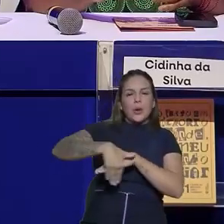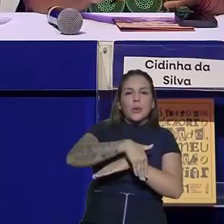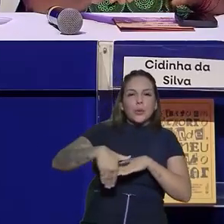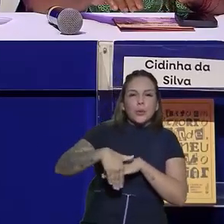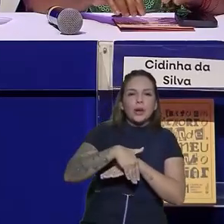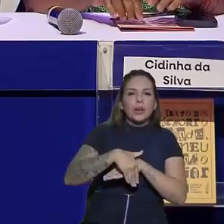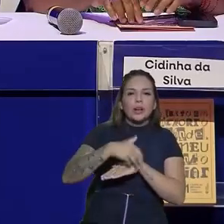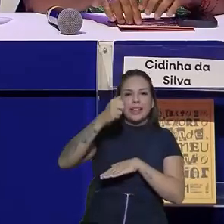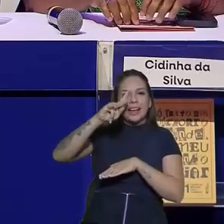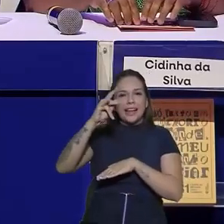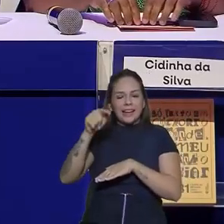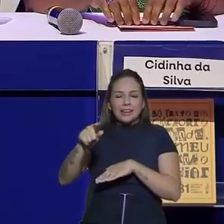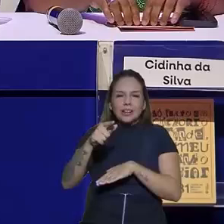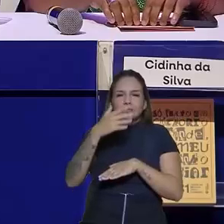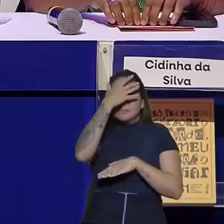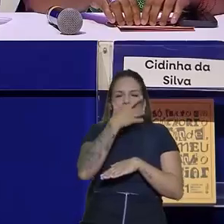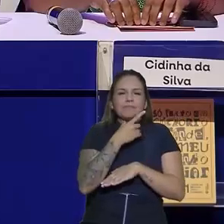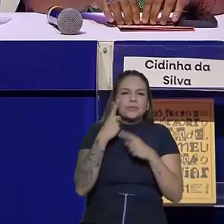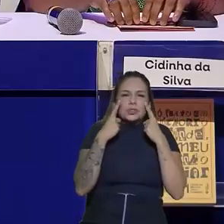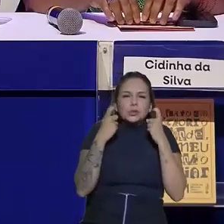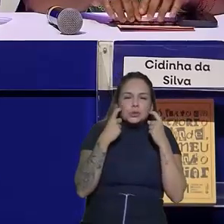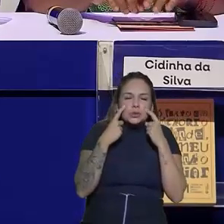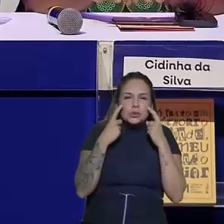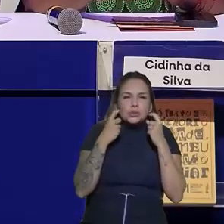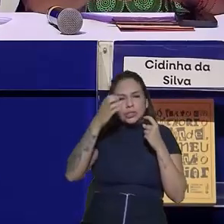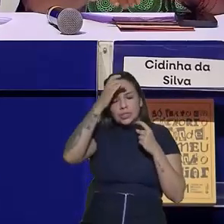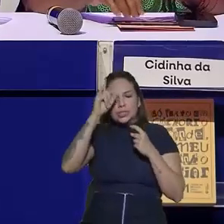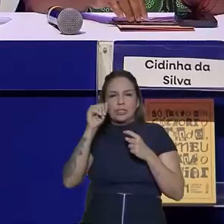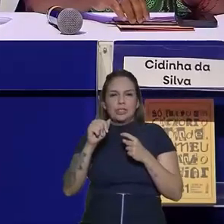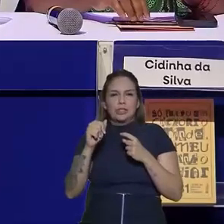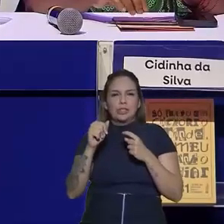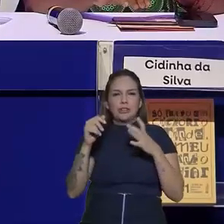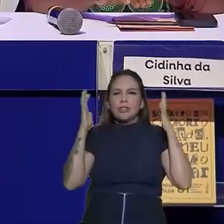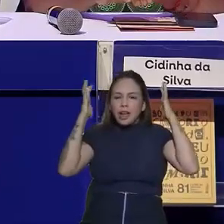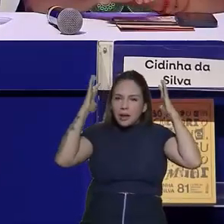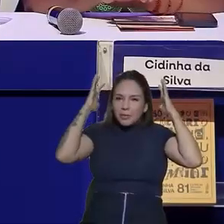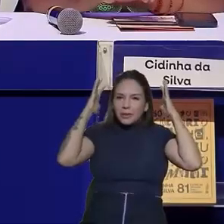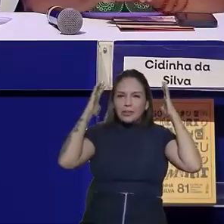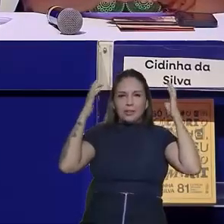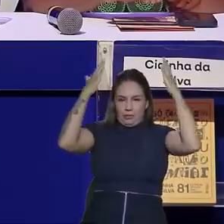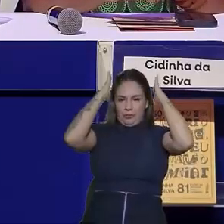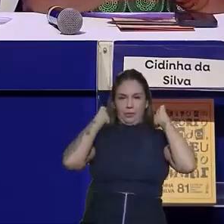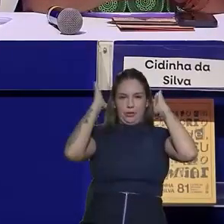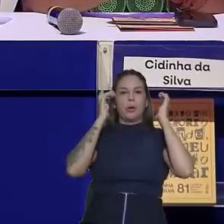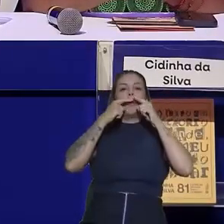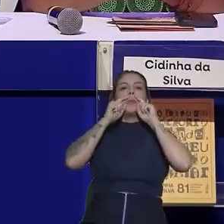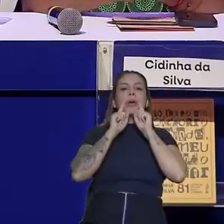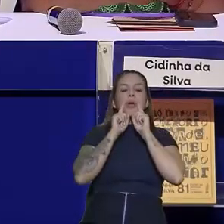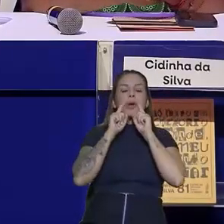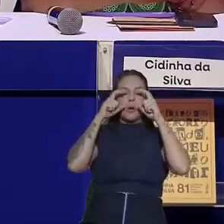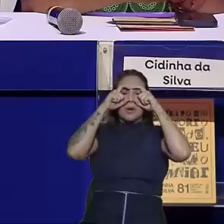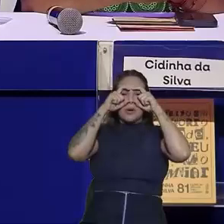rua. Aninha com aquela cara agonizante de choro, tia Zezinha com cabelo bem chitãozinho chororó, tio Tônio de bigode de